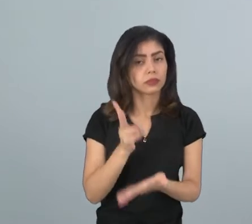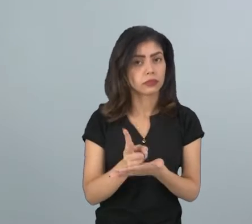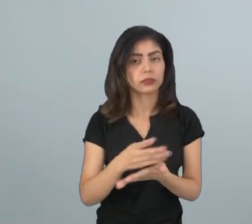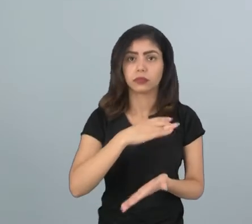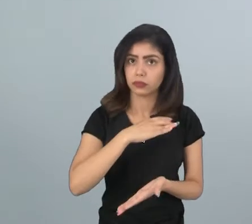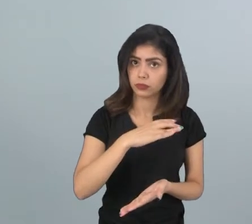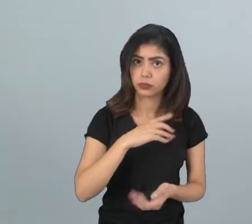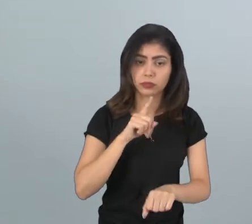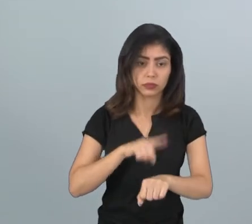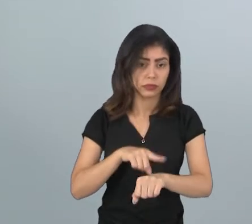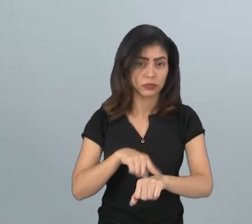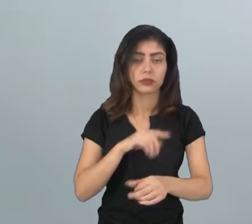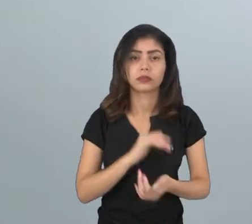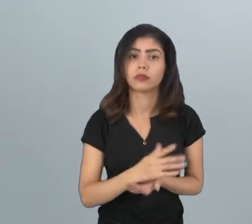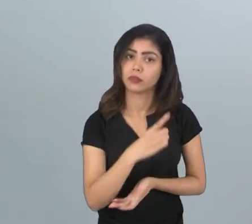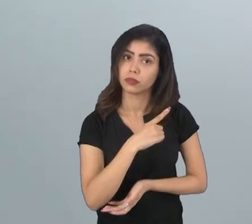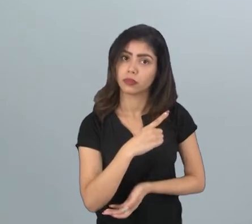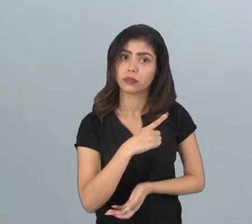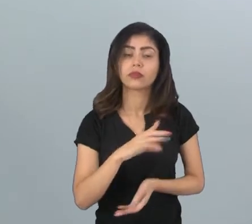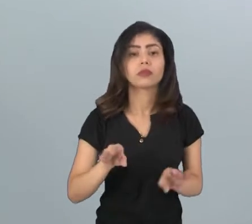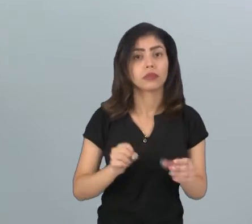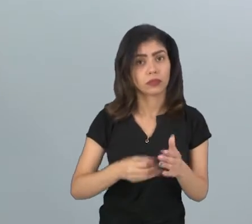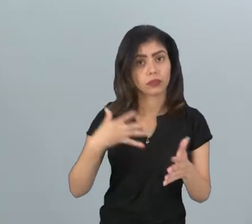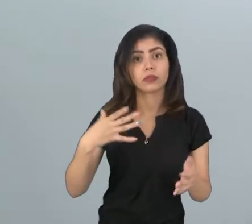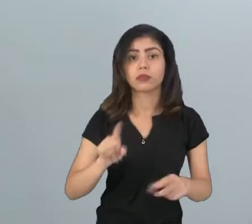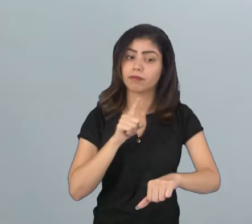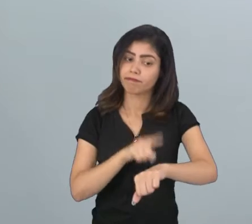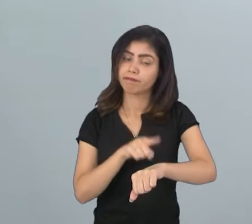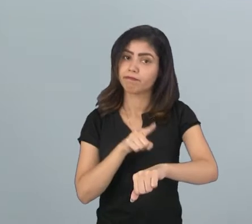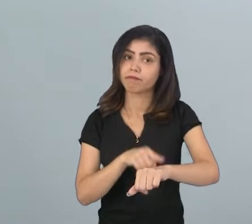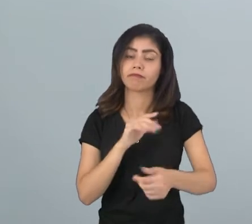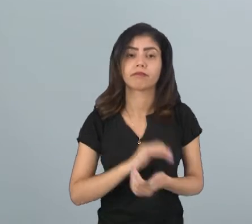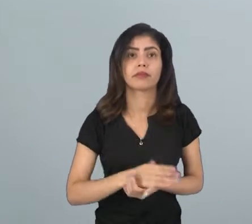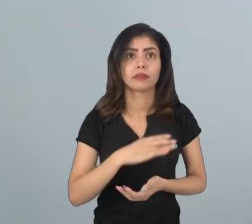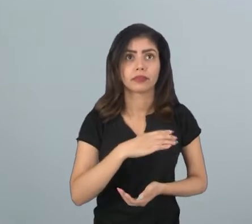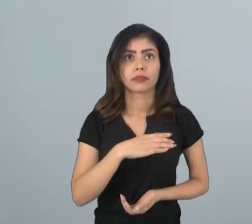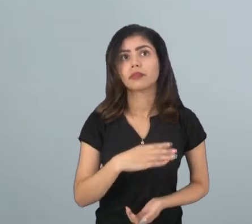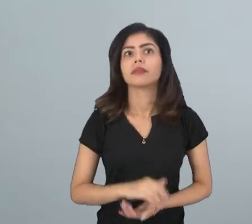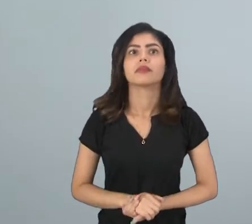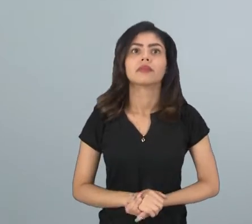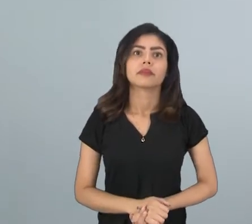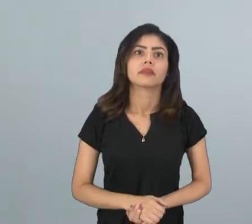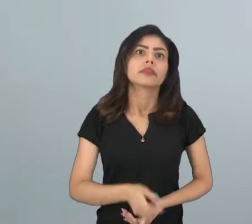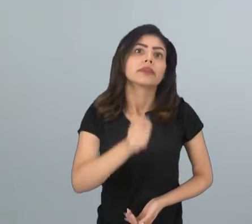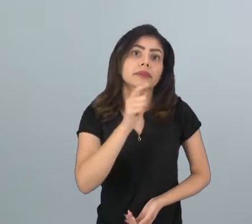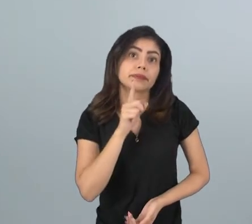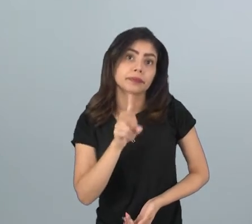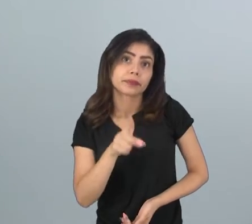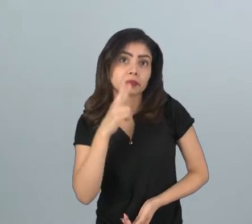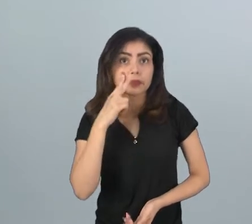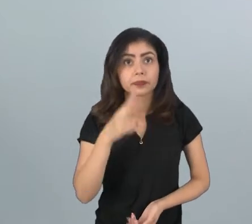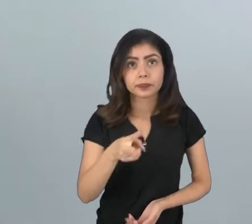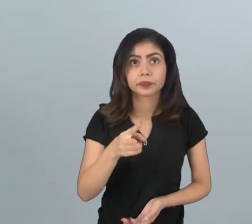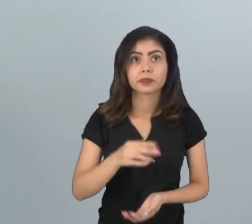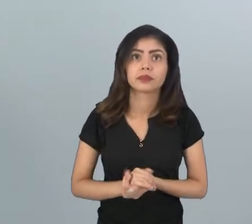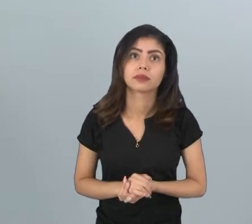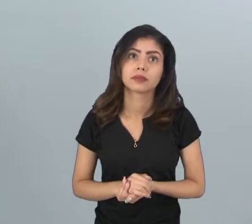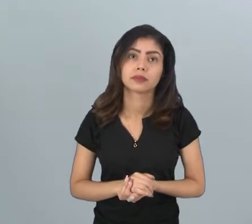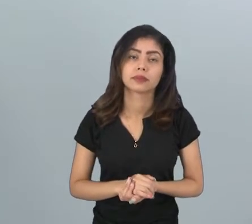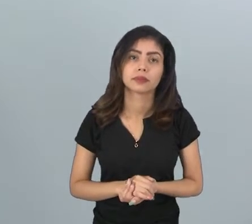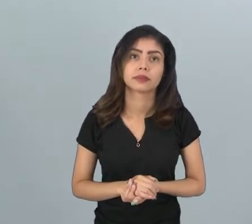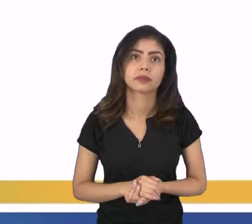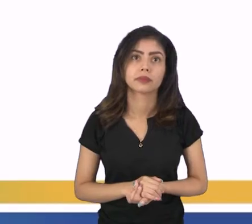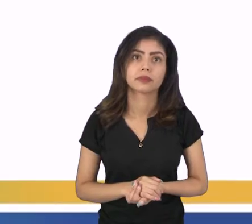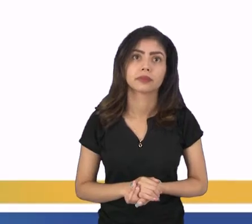um tempo da cidade. E existem muitos tempos na forma da cidade. E aí, olha só o que vai